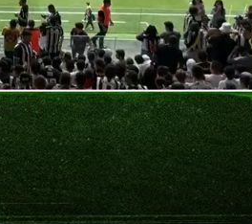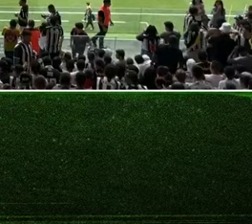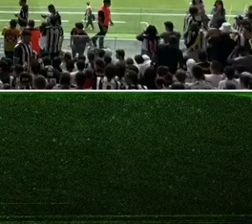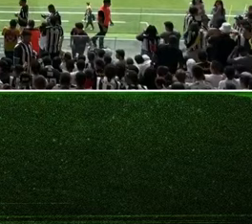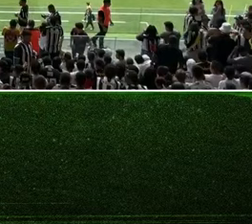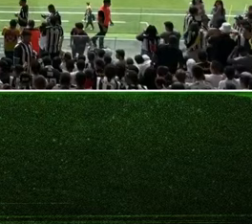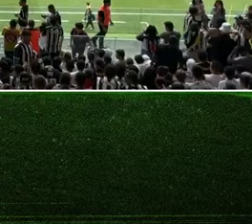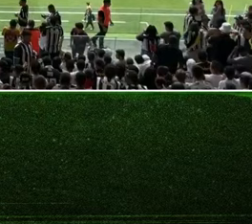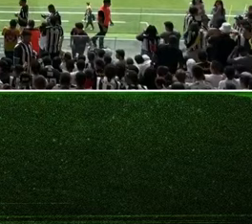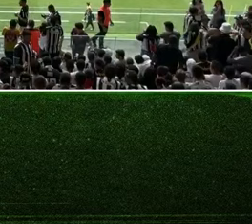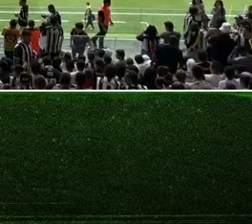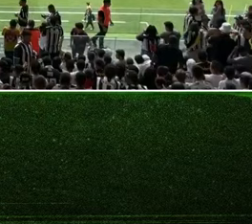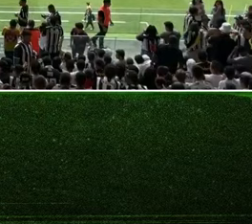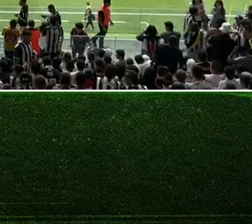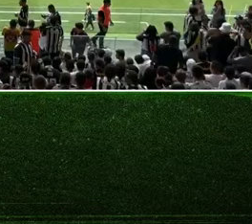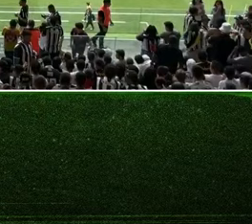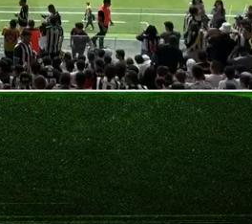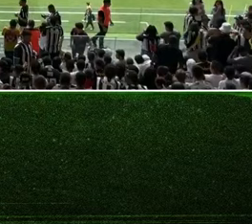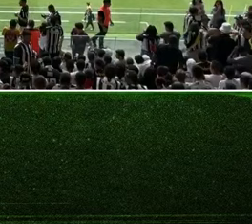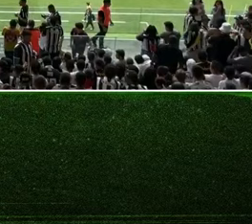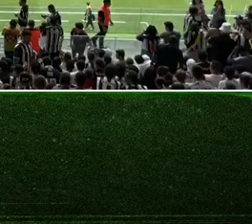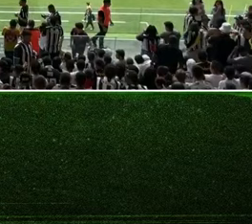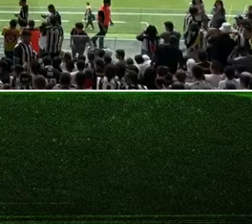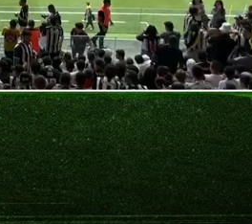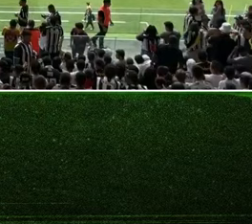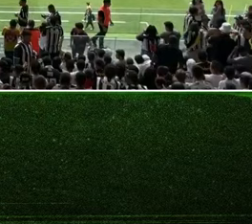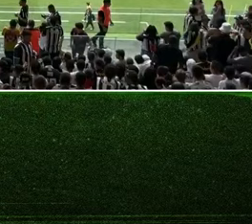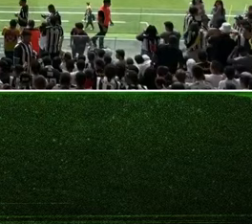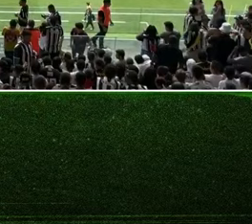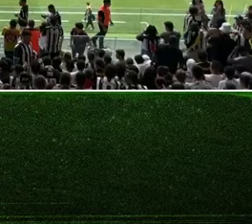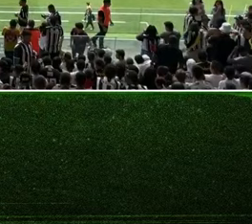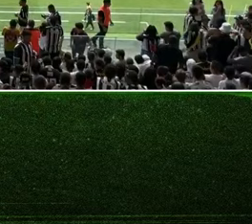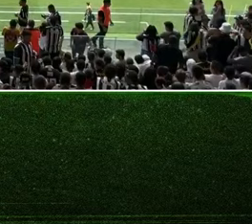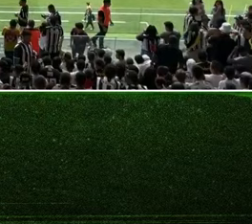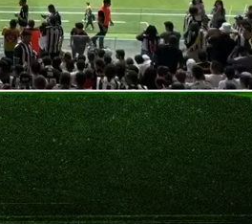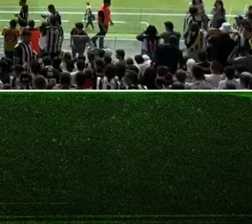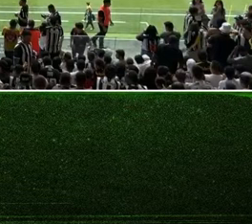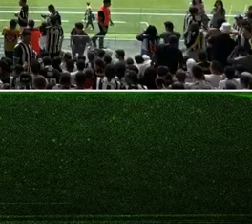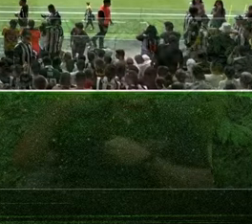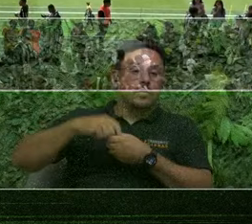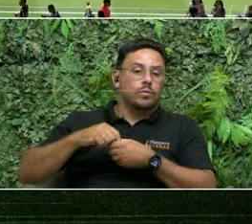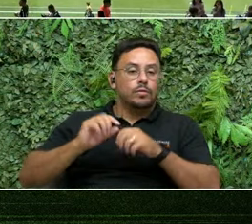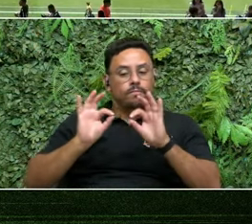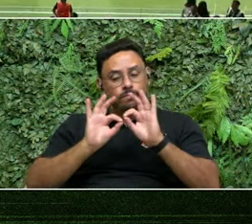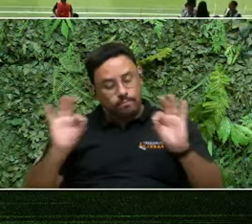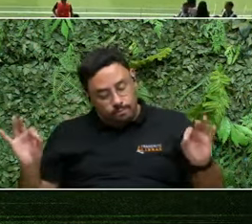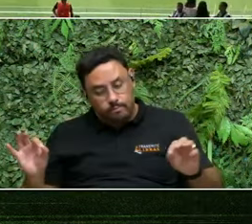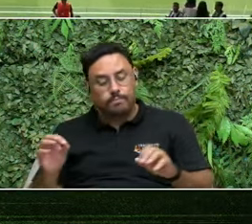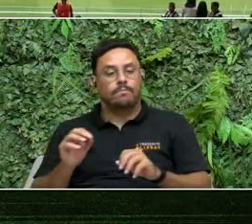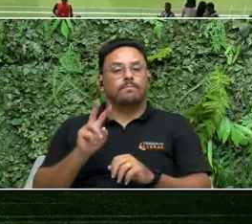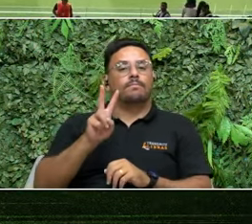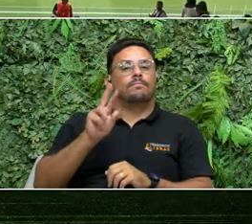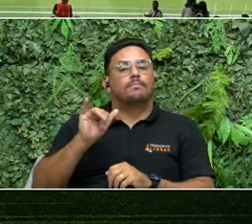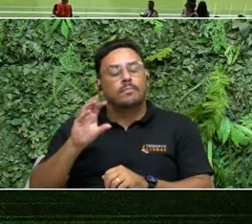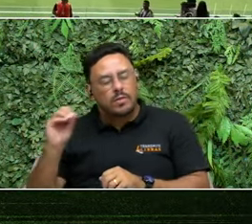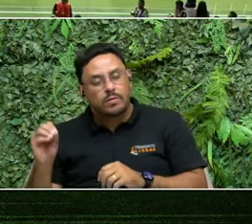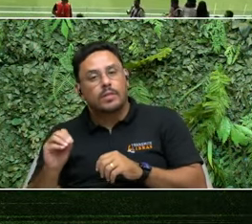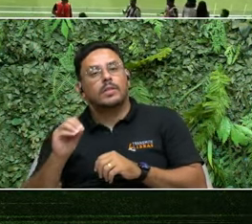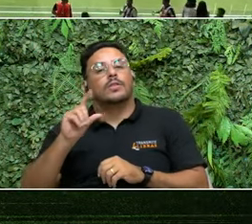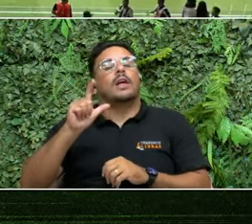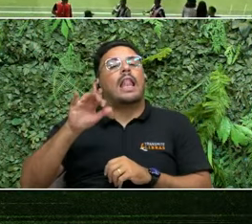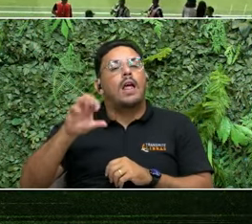Galo porque o Ronaldinho veio antes com uma geração maravilhosa com Vitor Leonardo Silva e